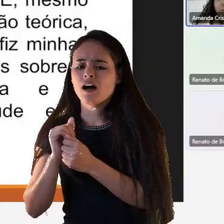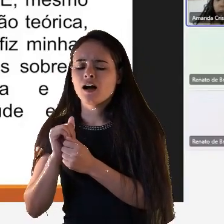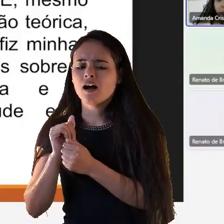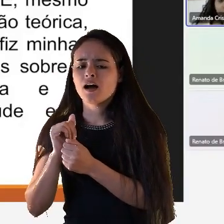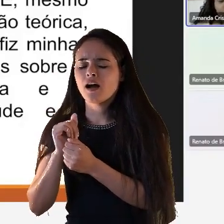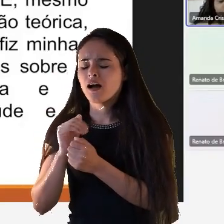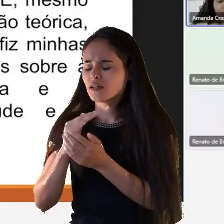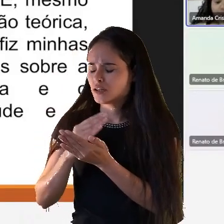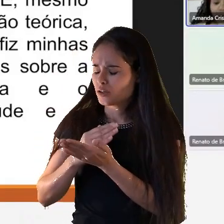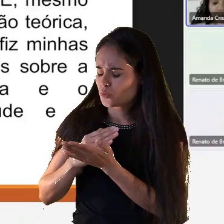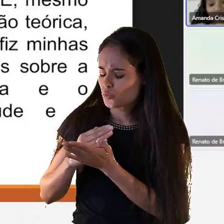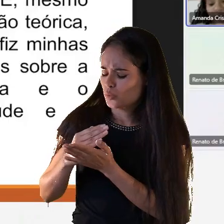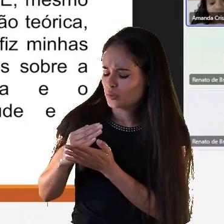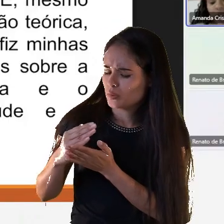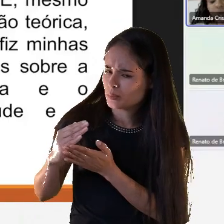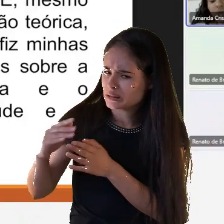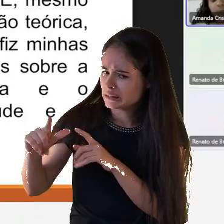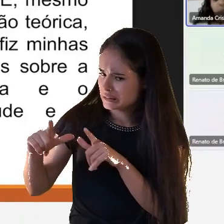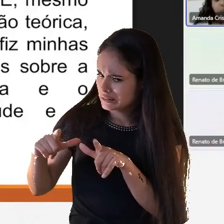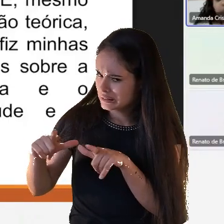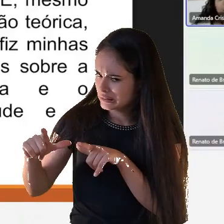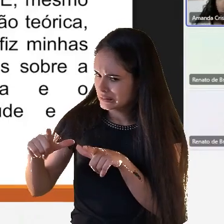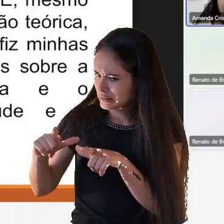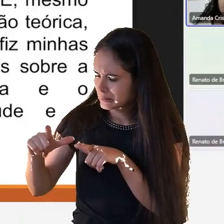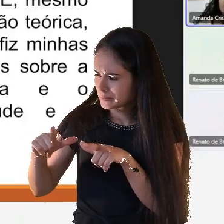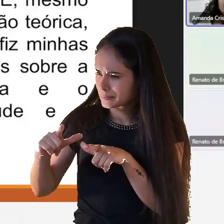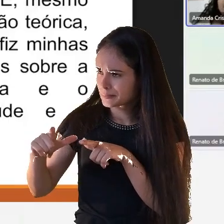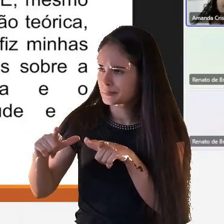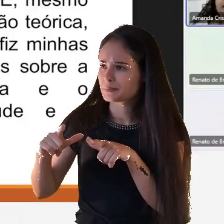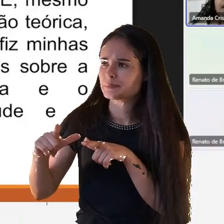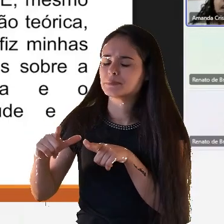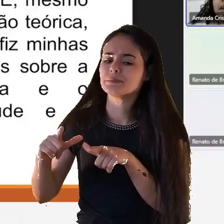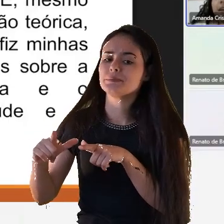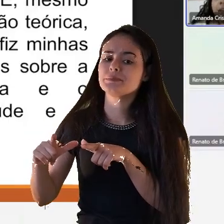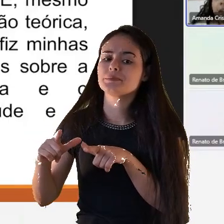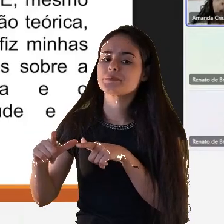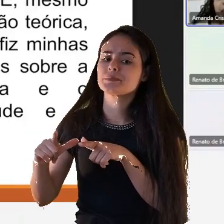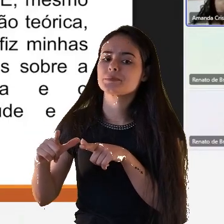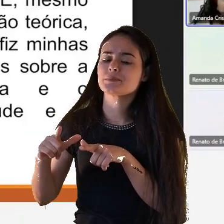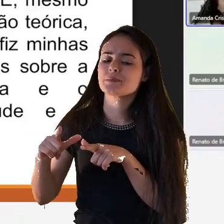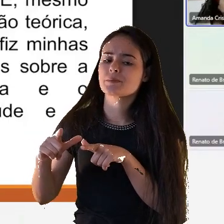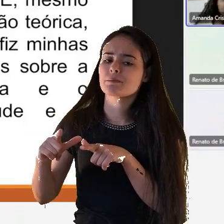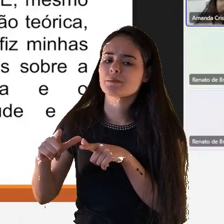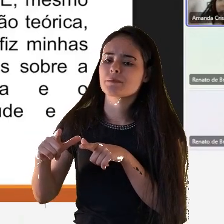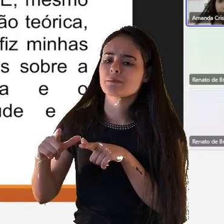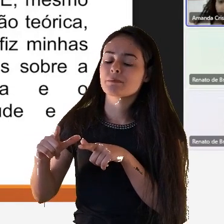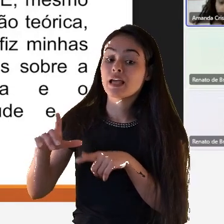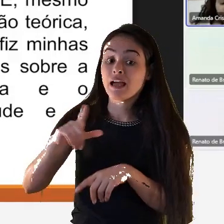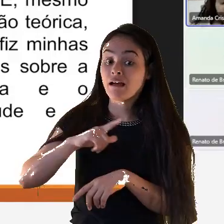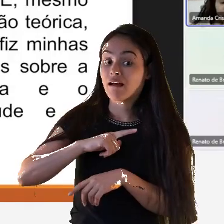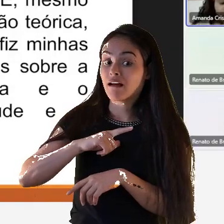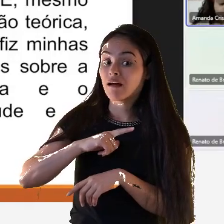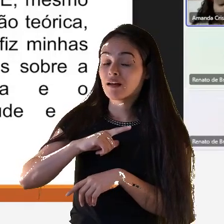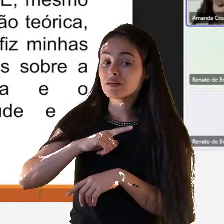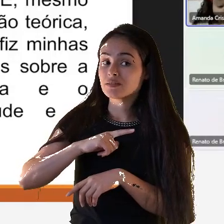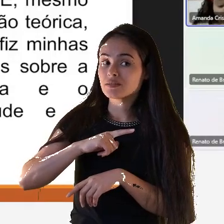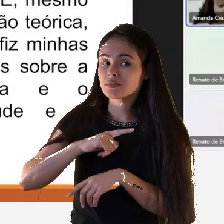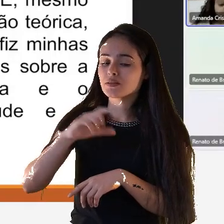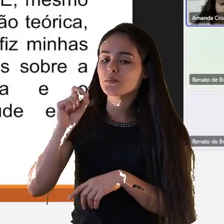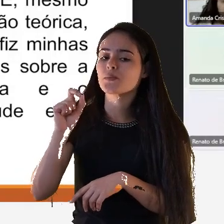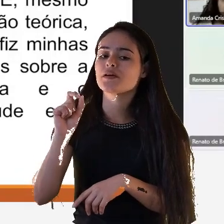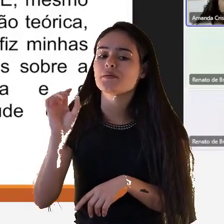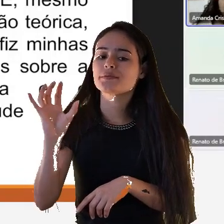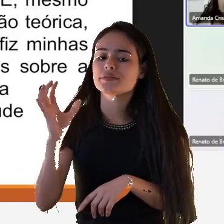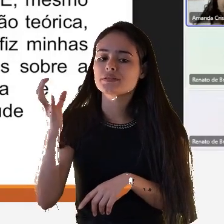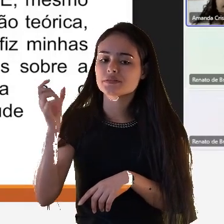ter assumido a vaga do concurso, teve uma grande greve,